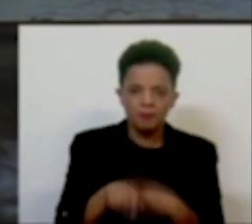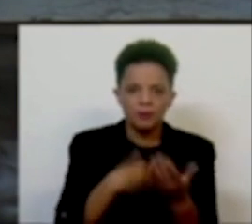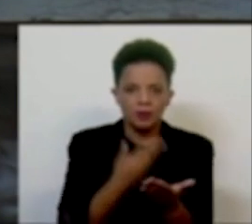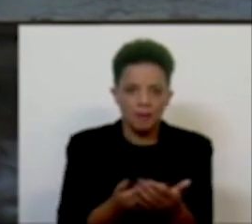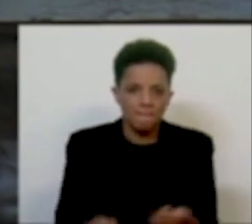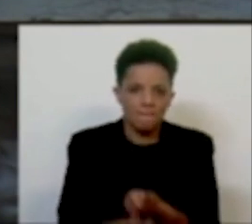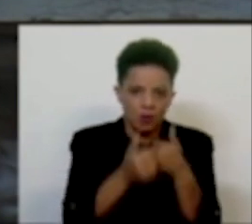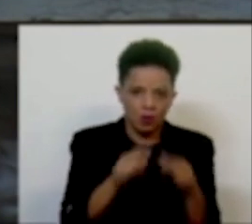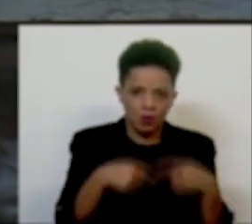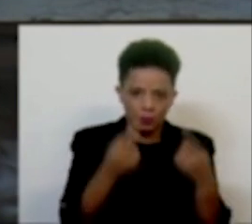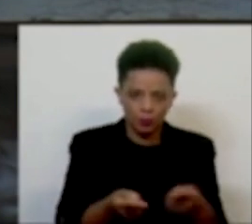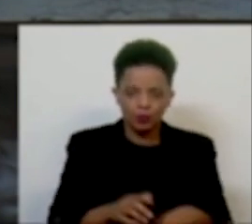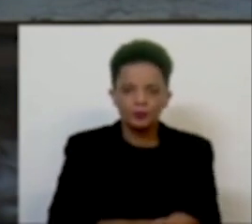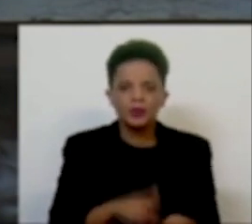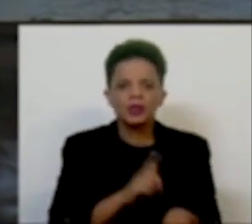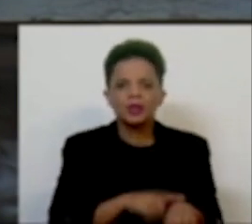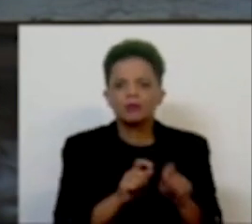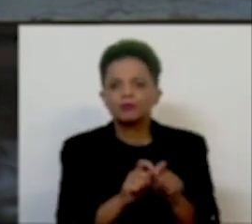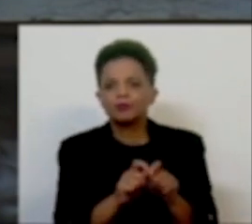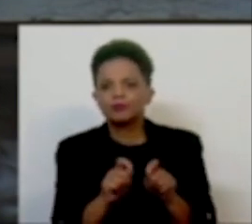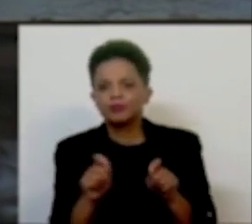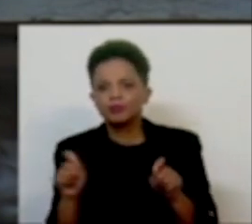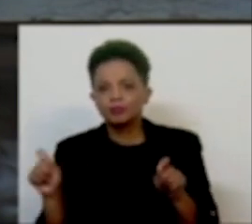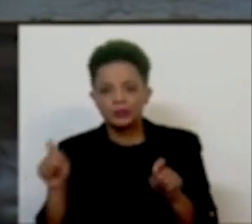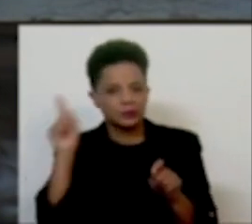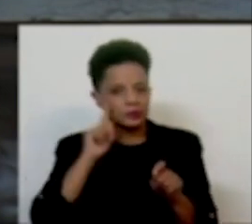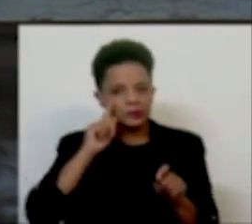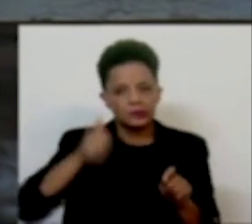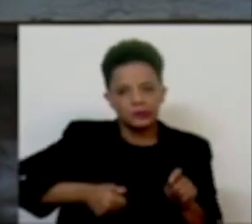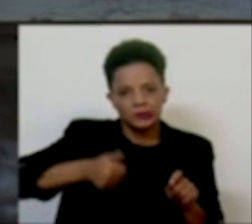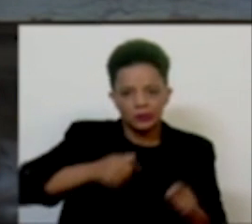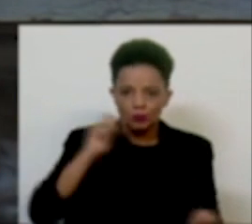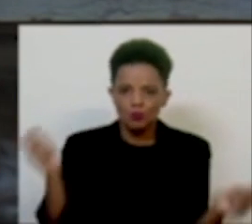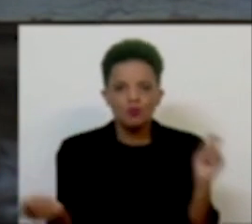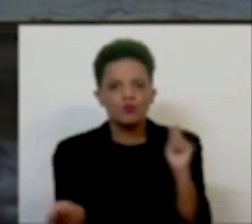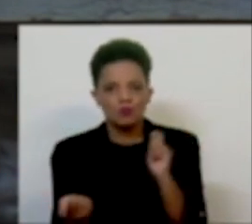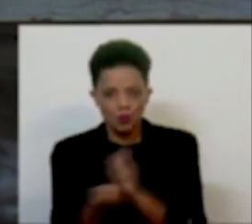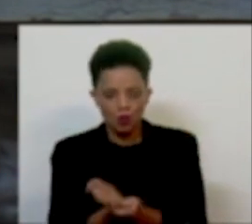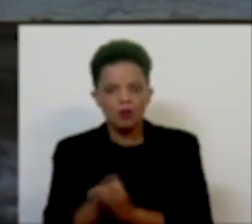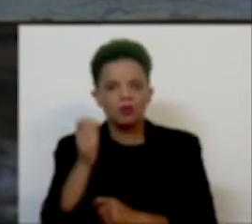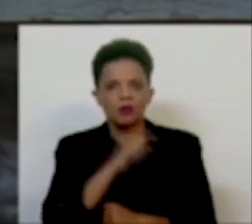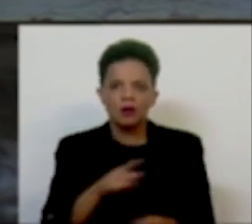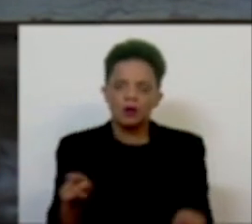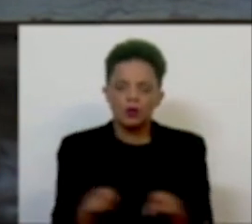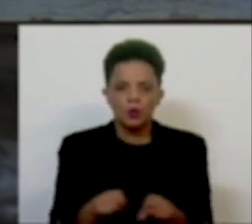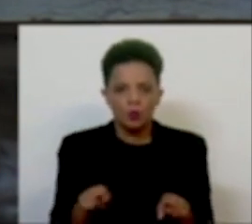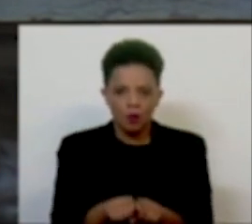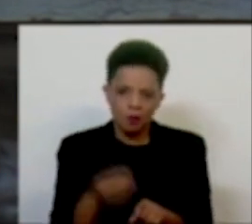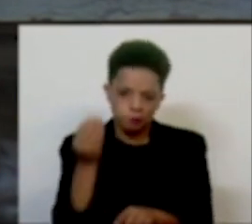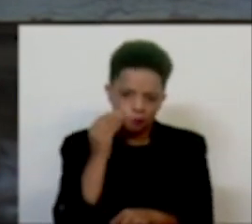aperfeiçoar, o tempo, parâmetro central da transição, pôde representar-se como o que realmente